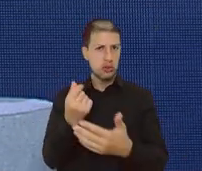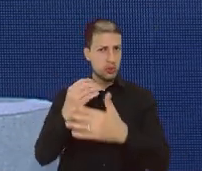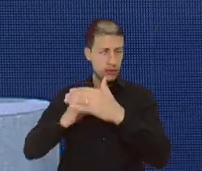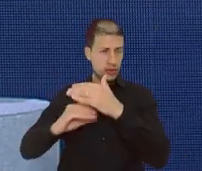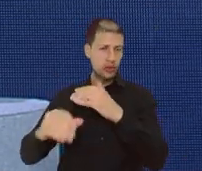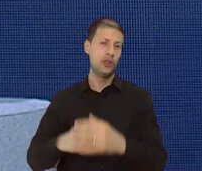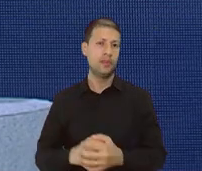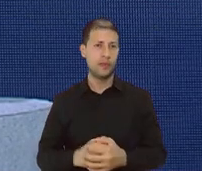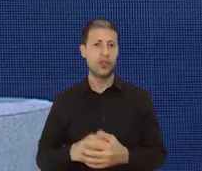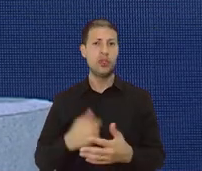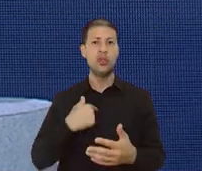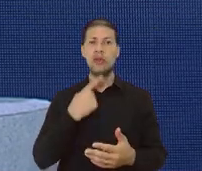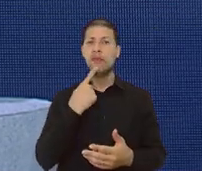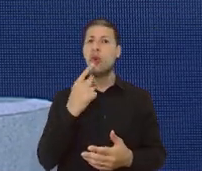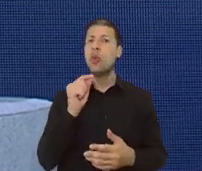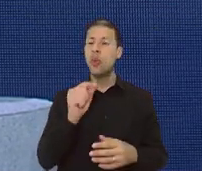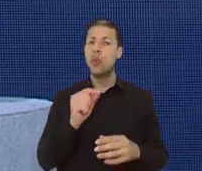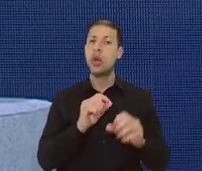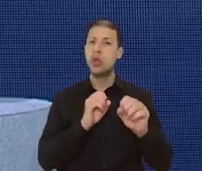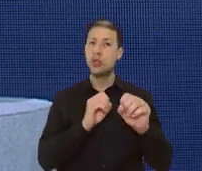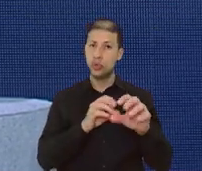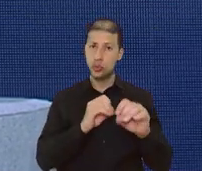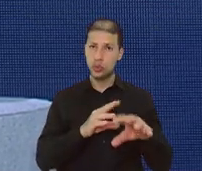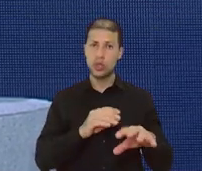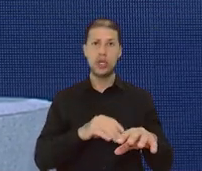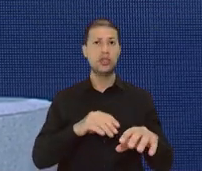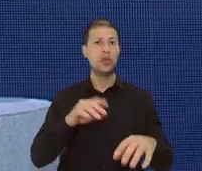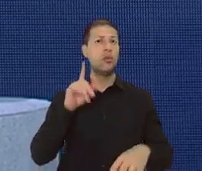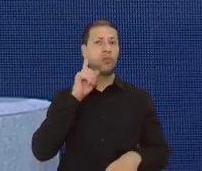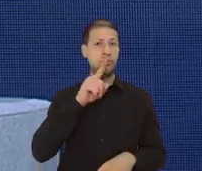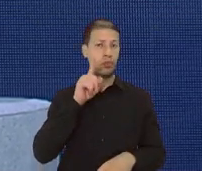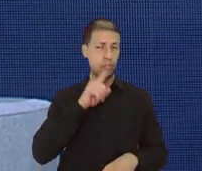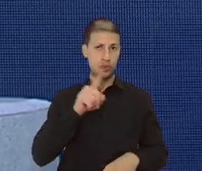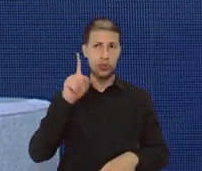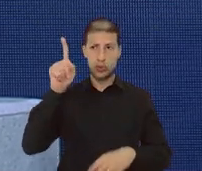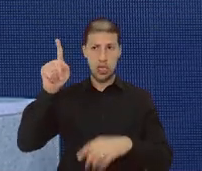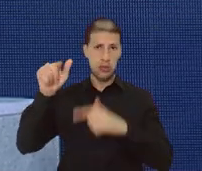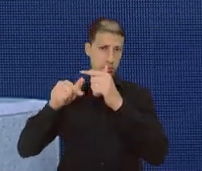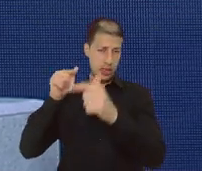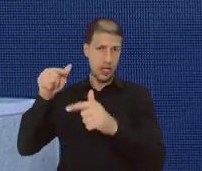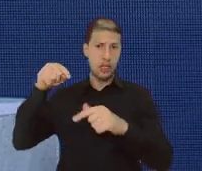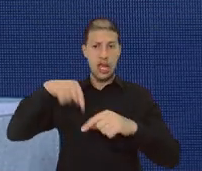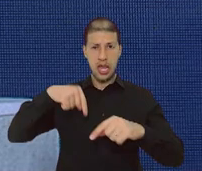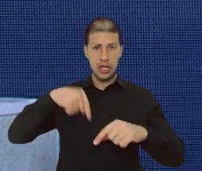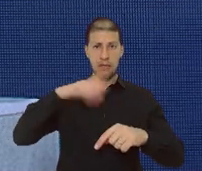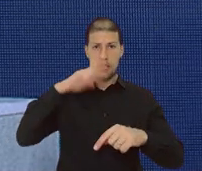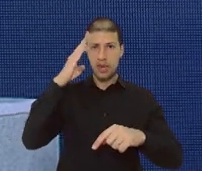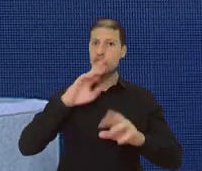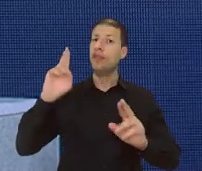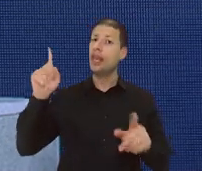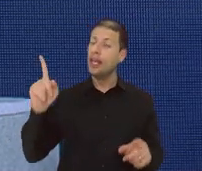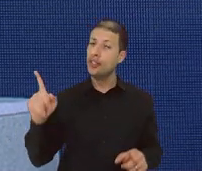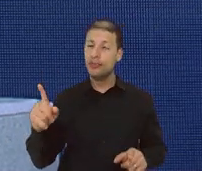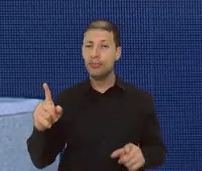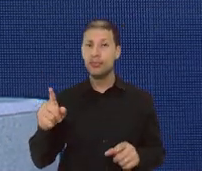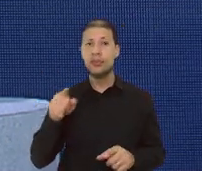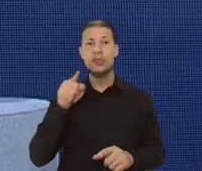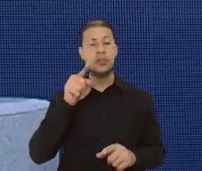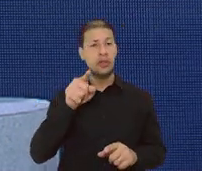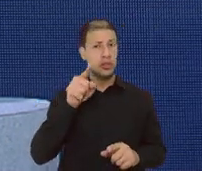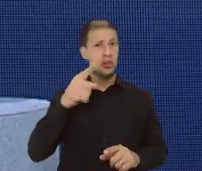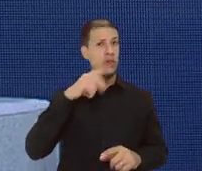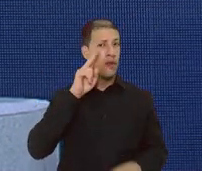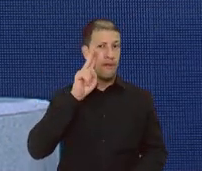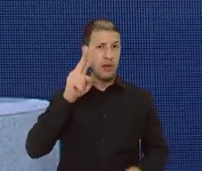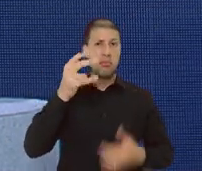eu tô falando de educação nos Estados Unidos Ela opera diferente de educação no Brasil então isso é uma coisa que a gente olha e brinca